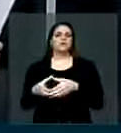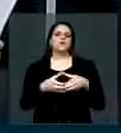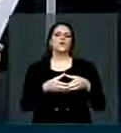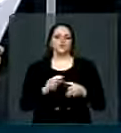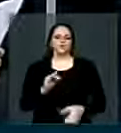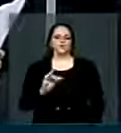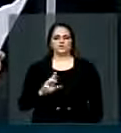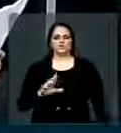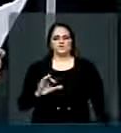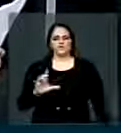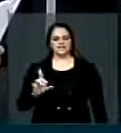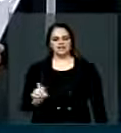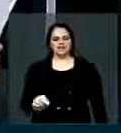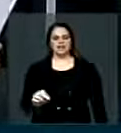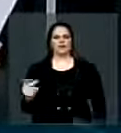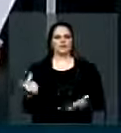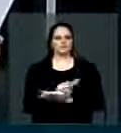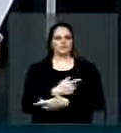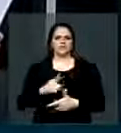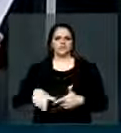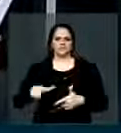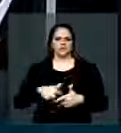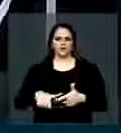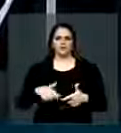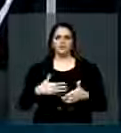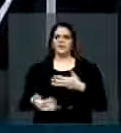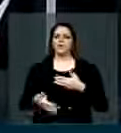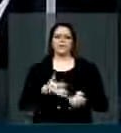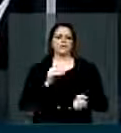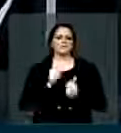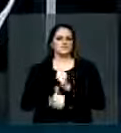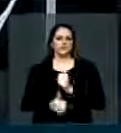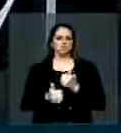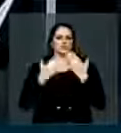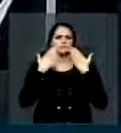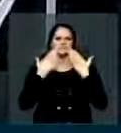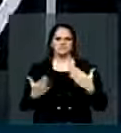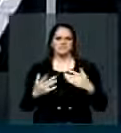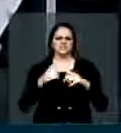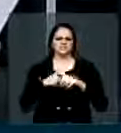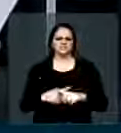em razão do evento esportivo, seja ele qual for, ainda que em datas e locais